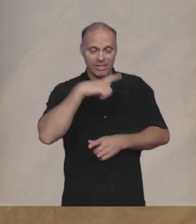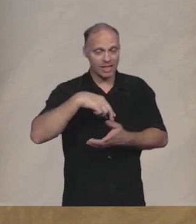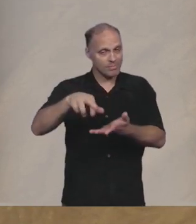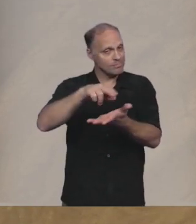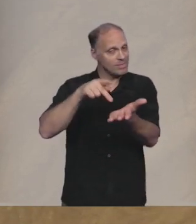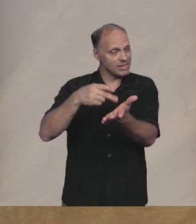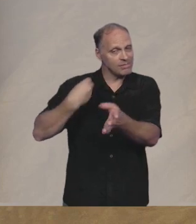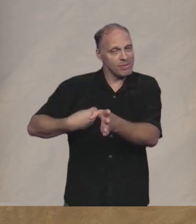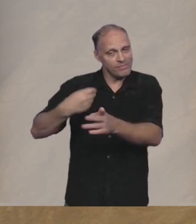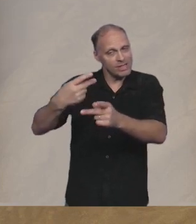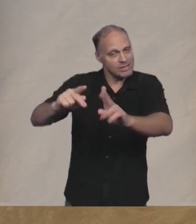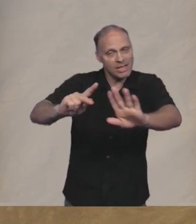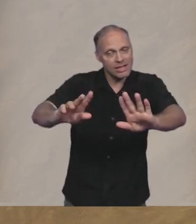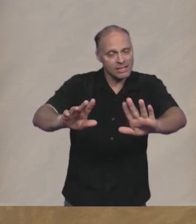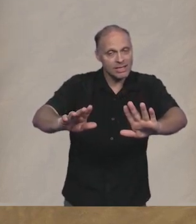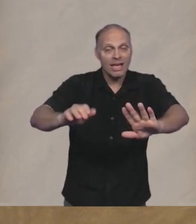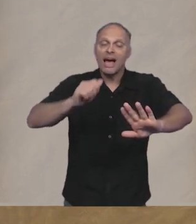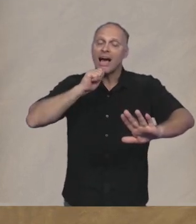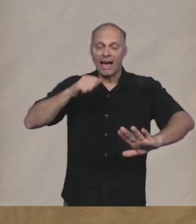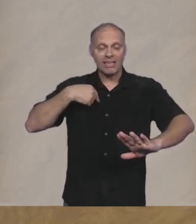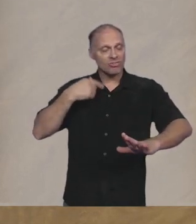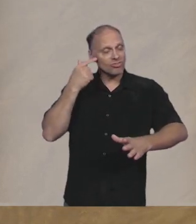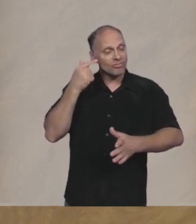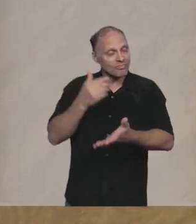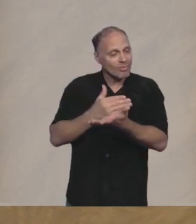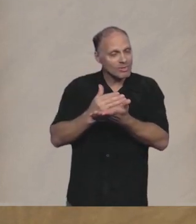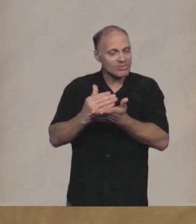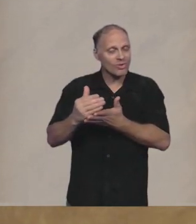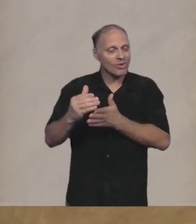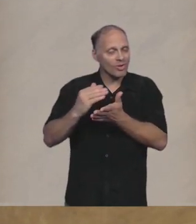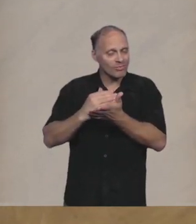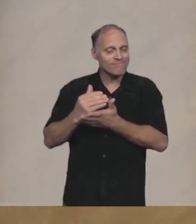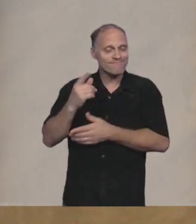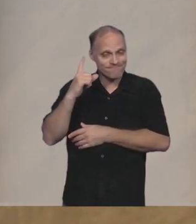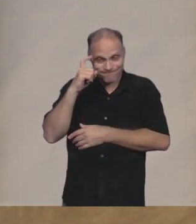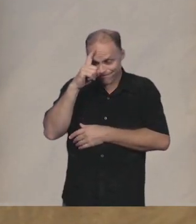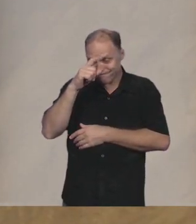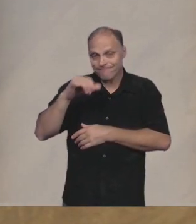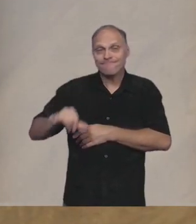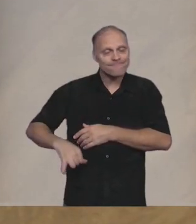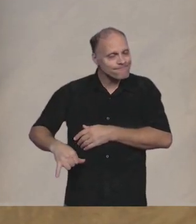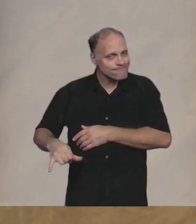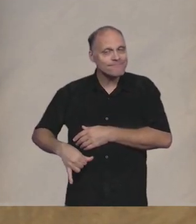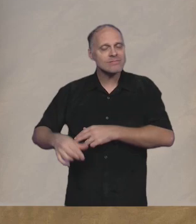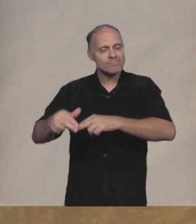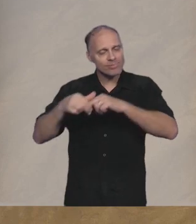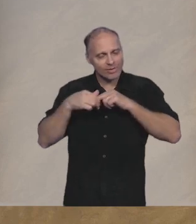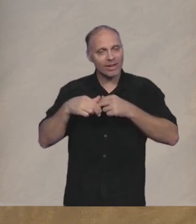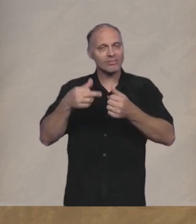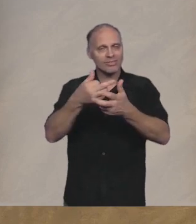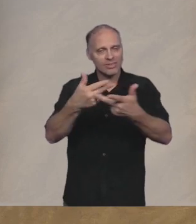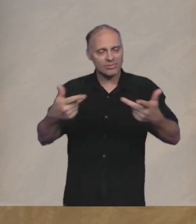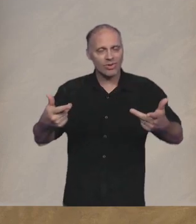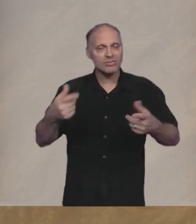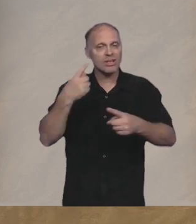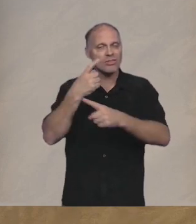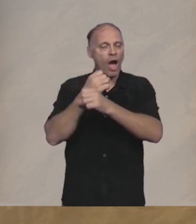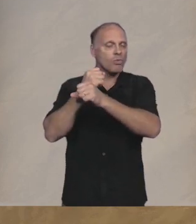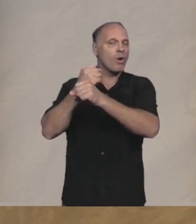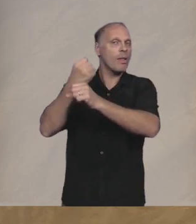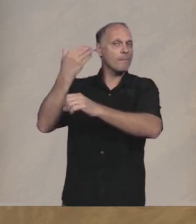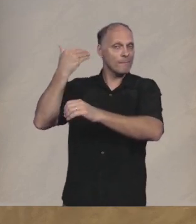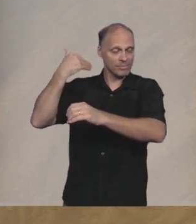muito em cima disso, de uns anos para cá. E a gente resolveu, ou a